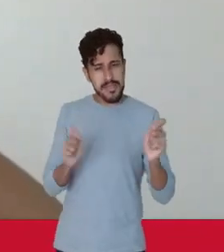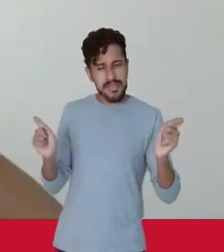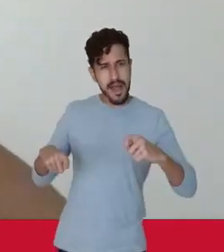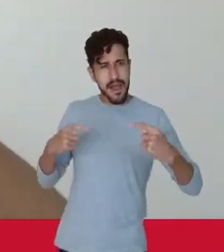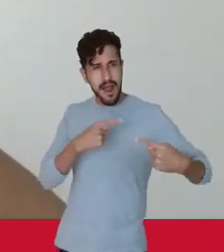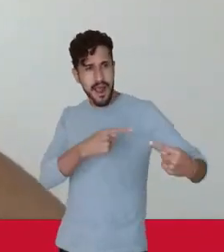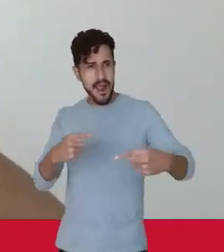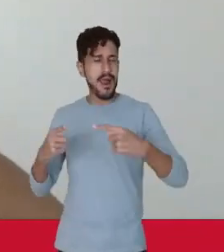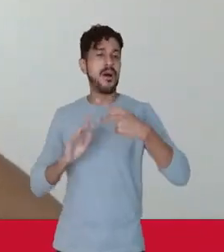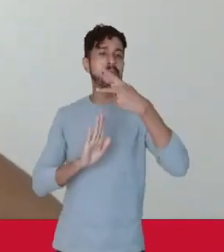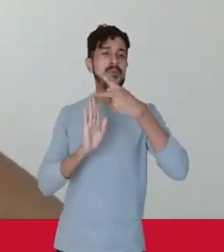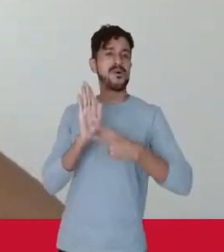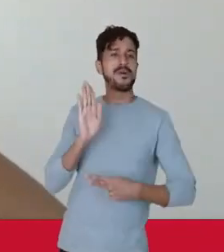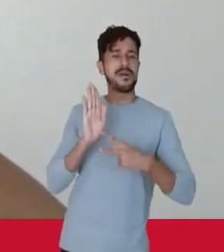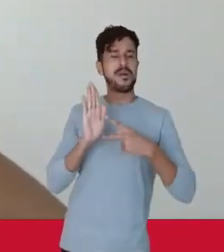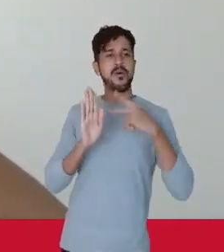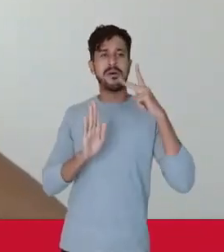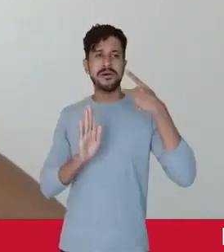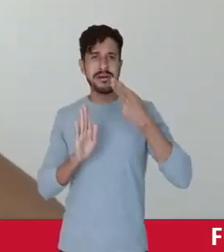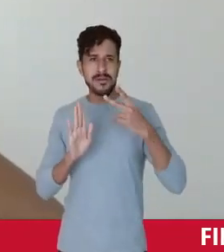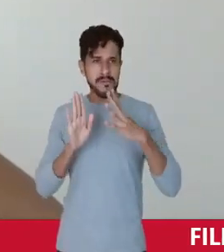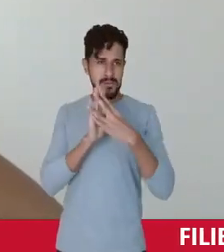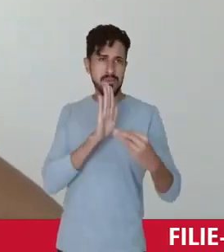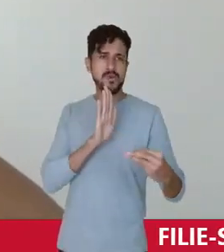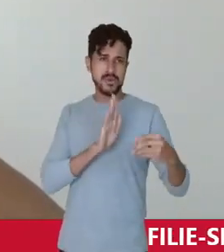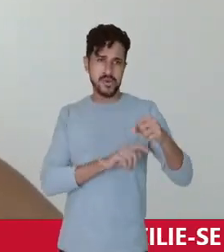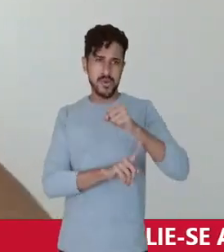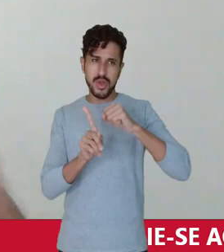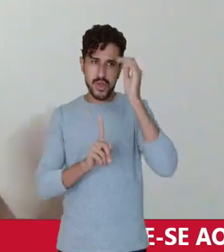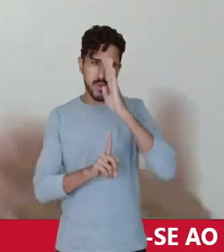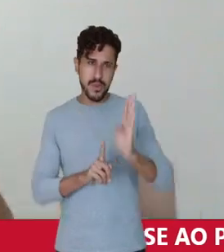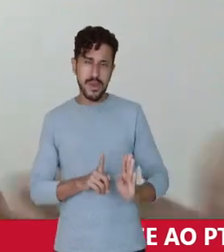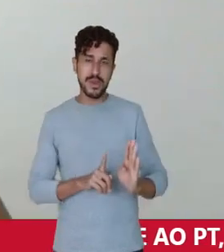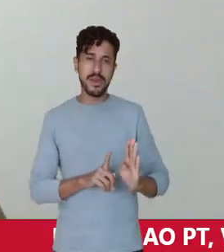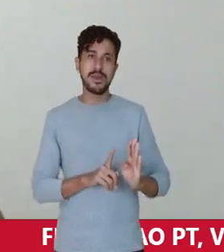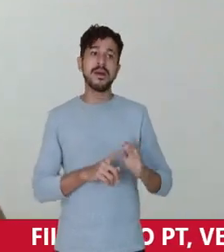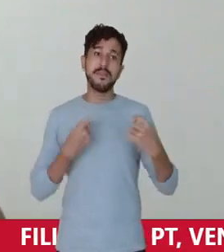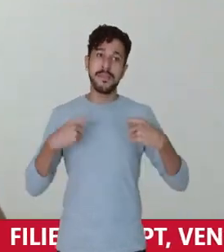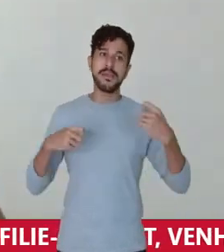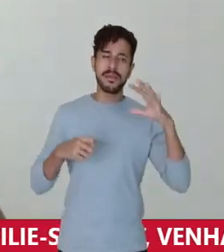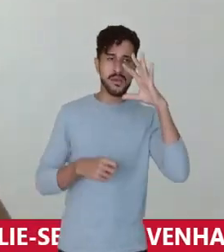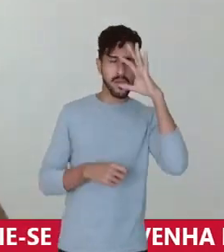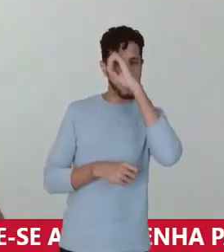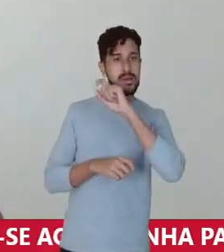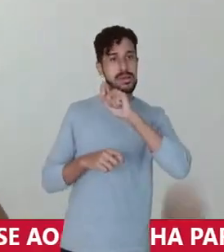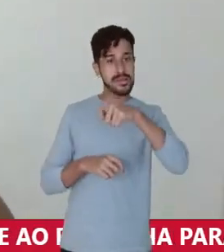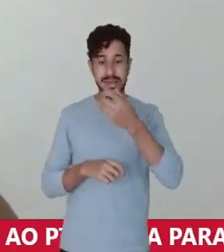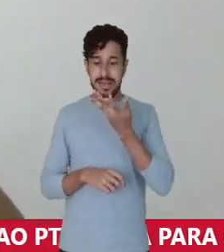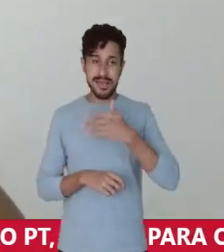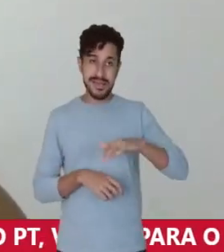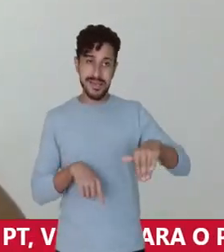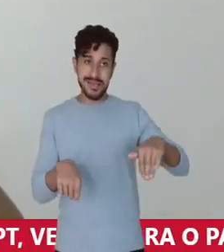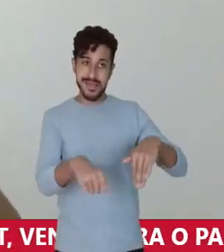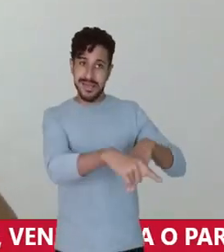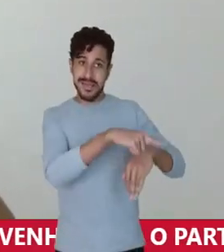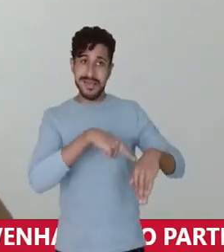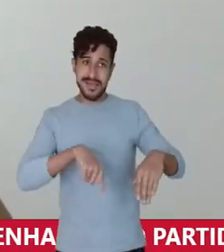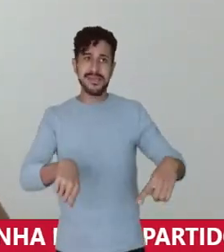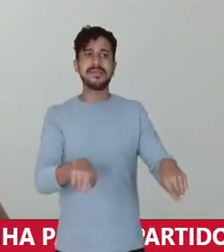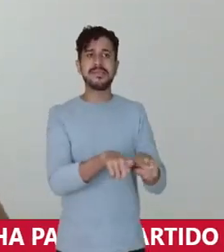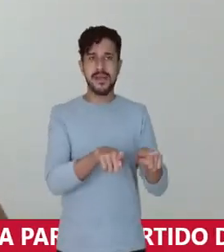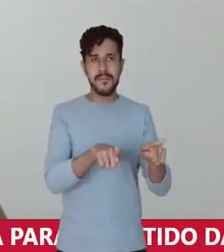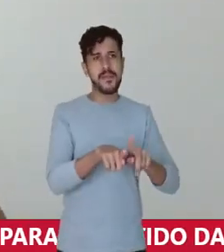discutir um projeto político para a sociedade brasileira. Não, há que se levar em consideração que as crianças, elas também